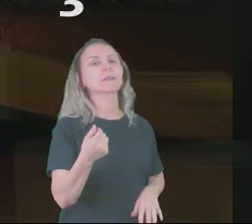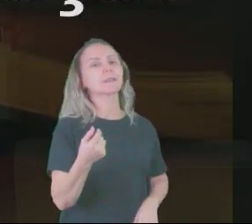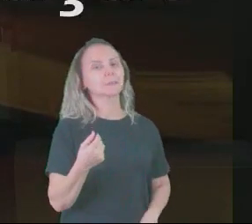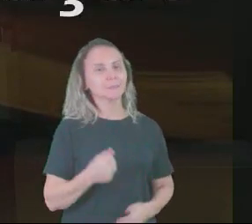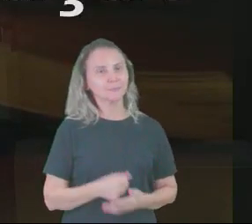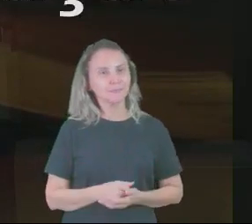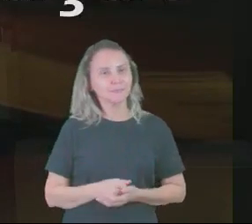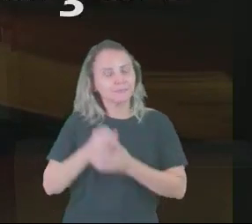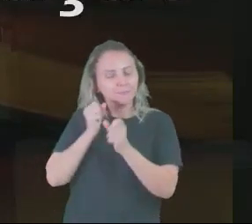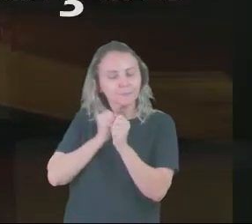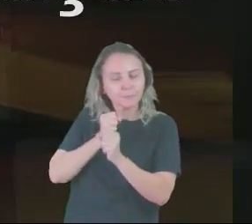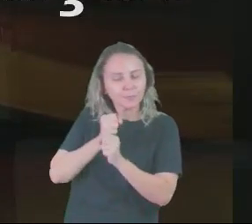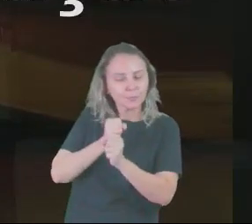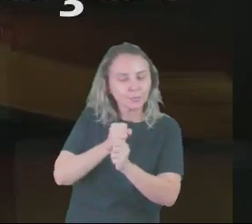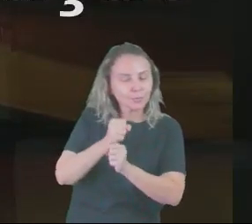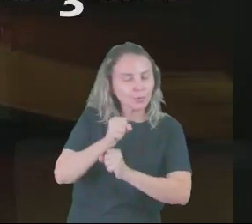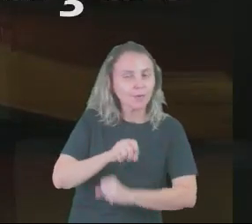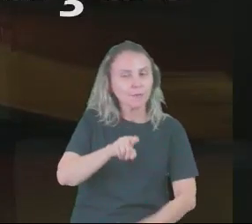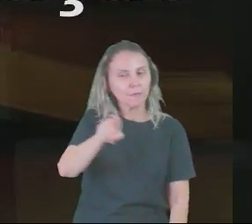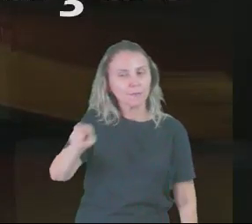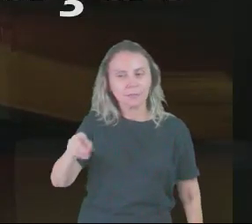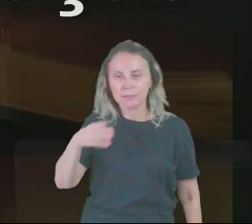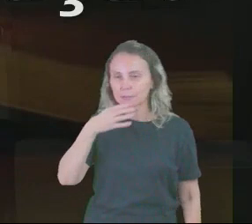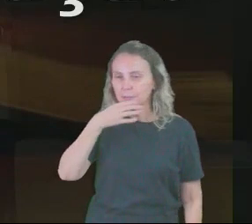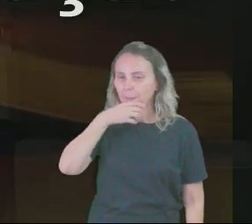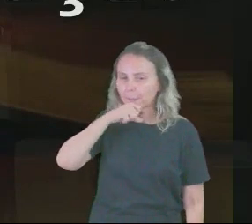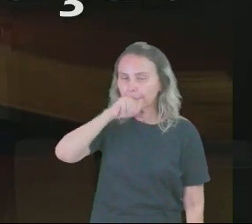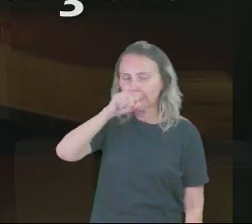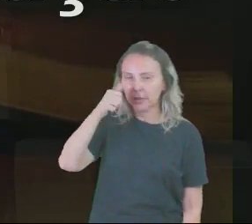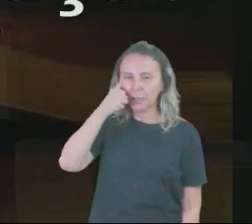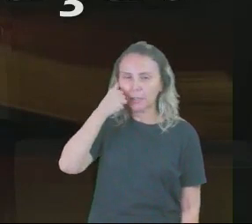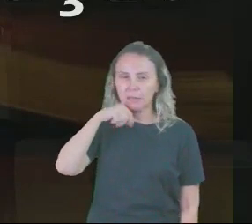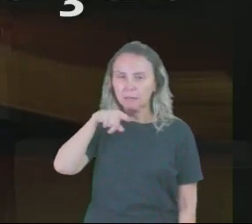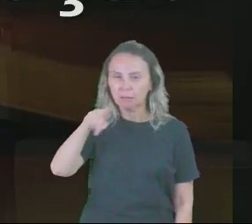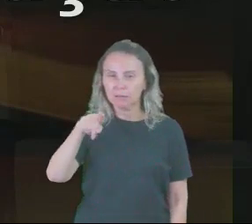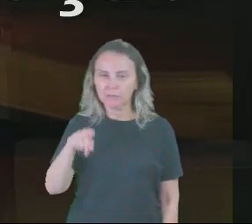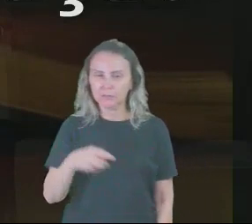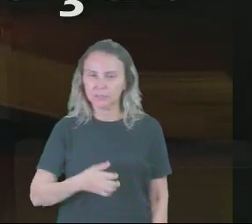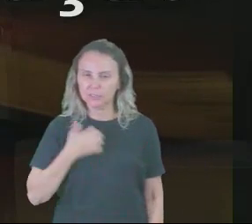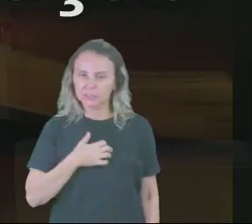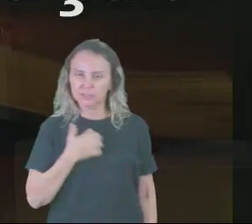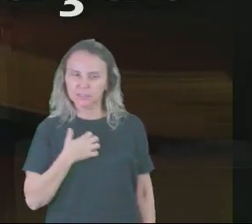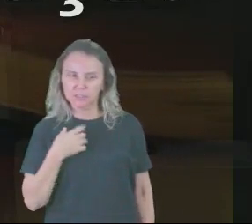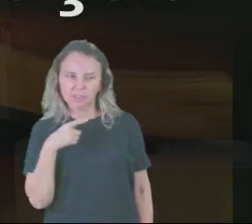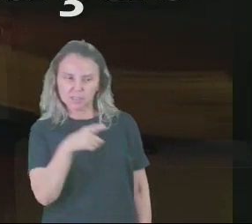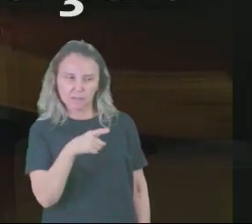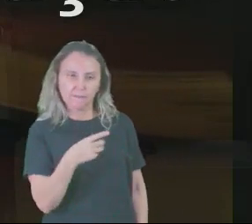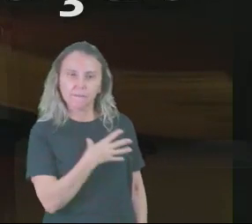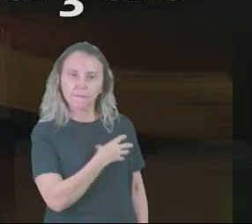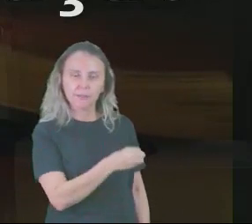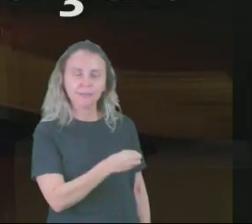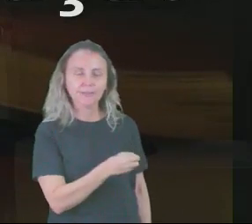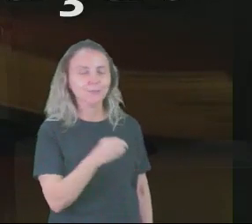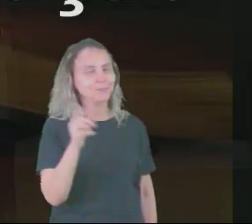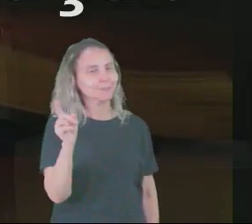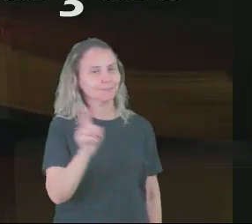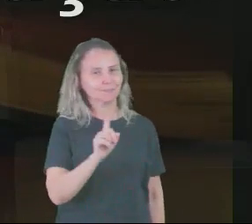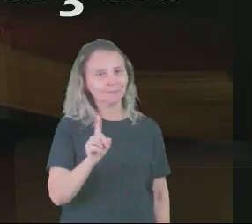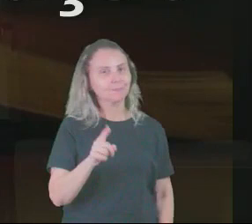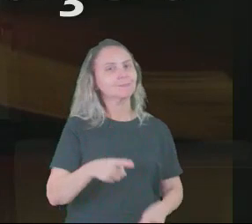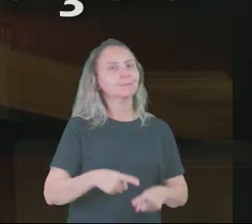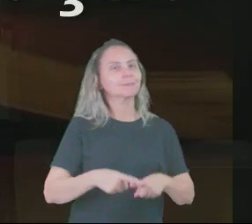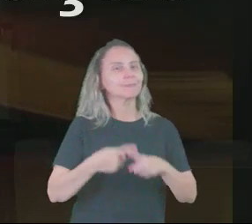o E vós pais não provoqueis a ira a vossos filhos mas criai-os na